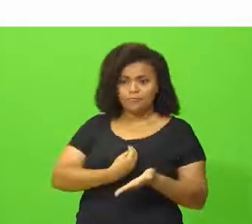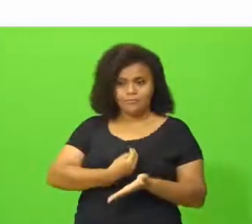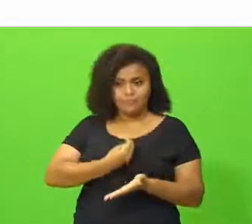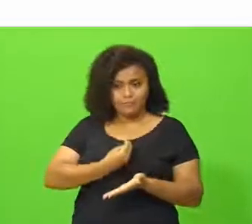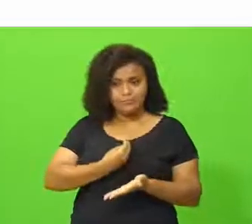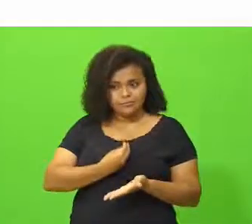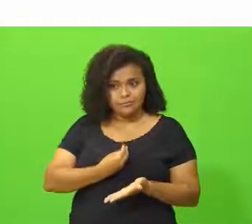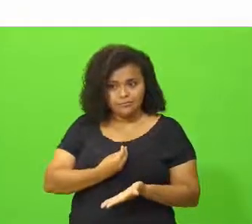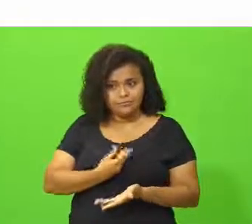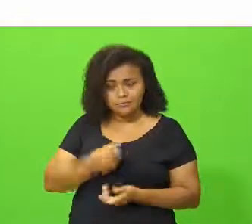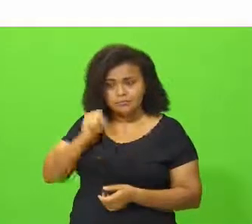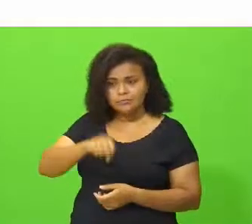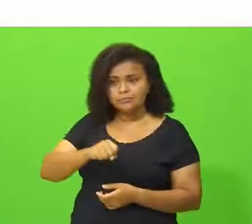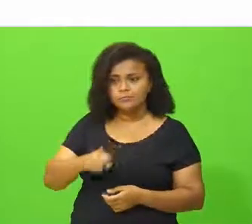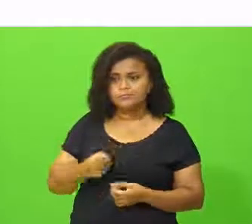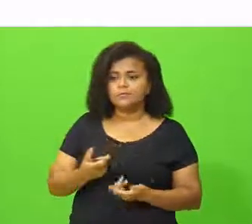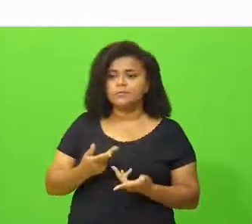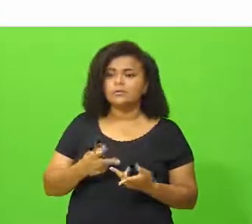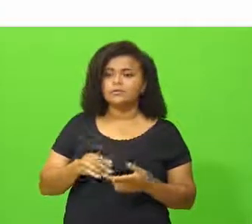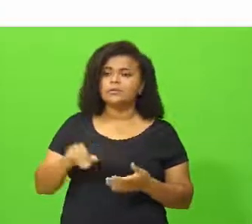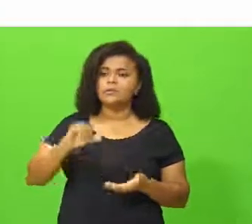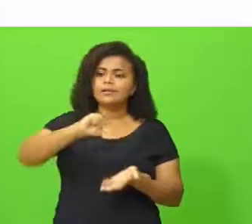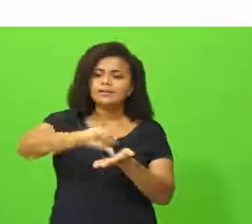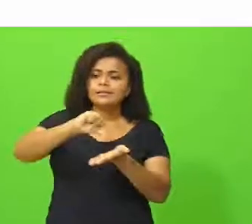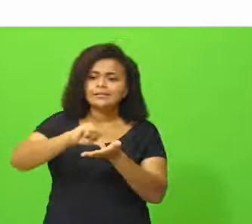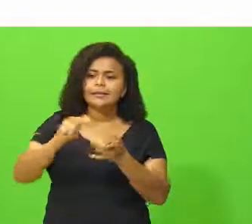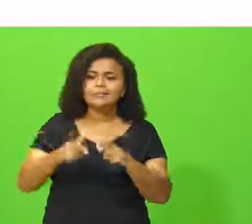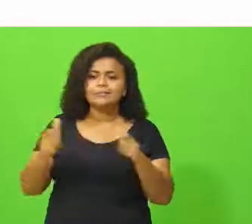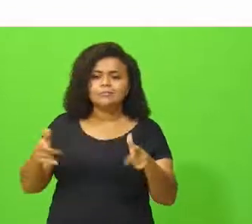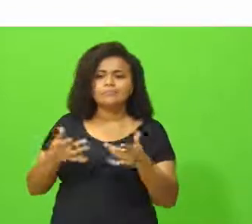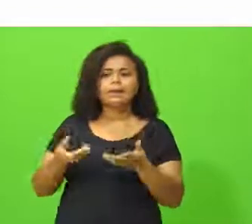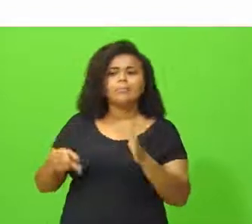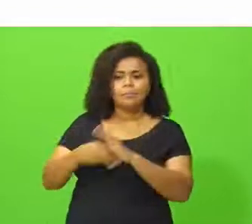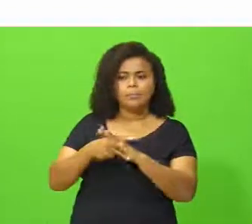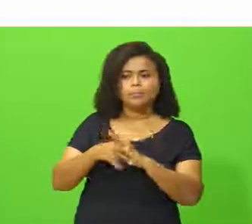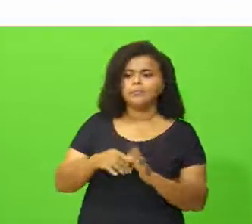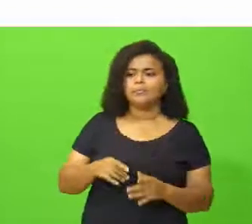grandes cidades. Voltando então para o nosso